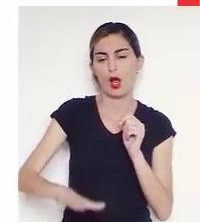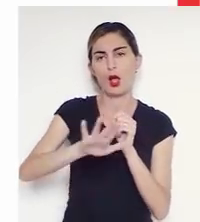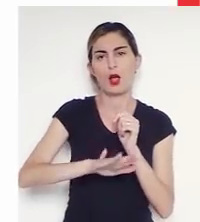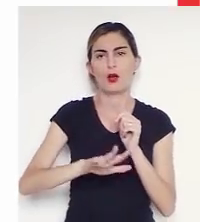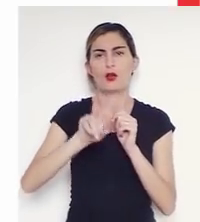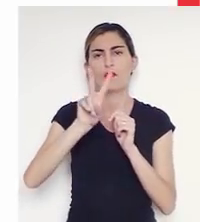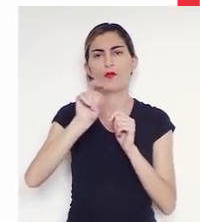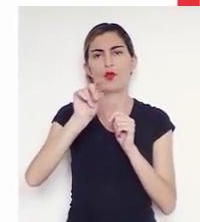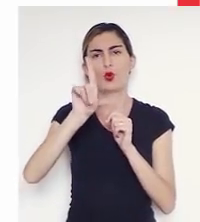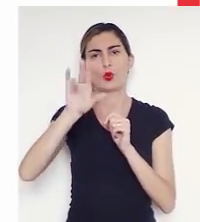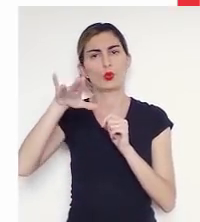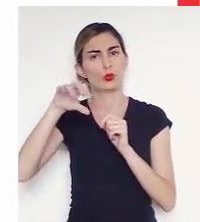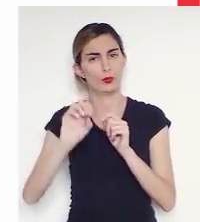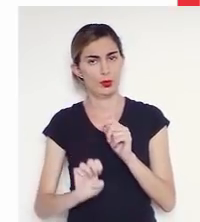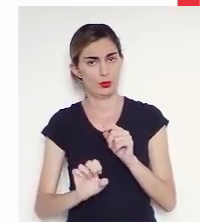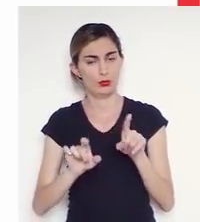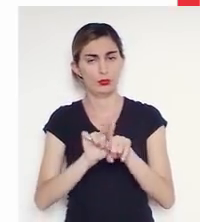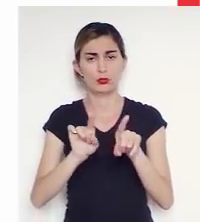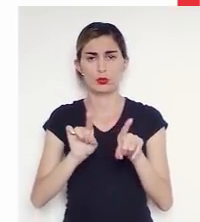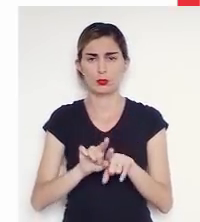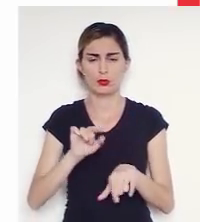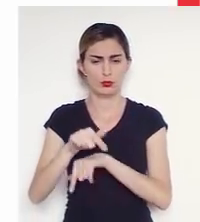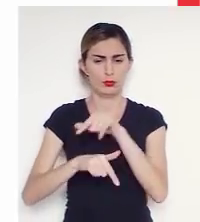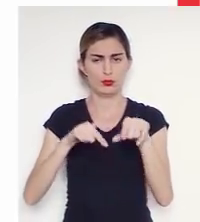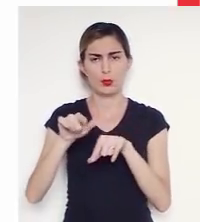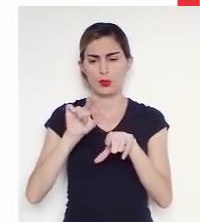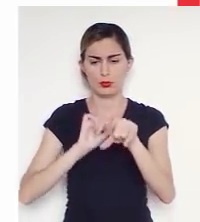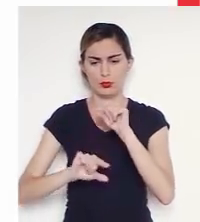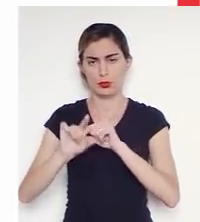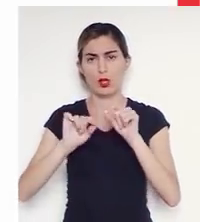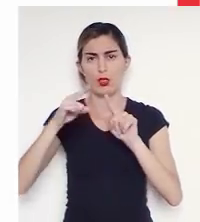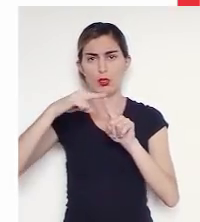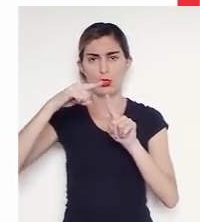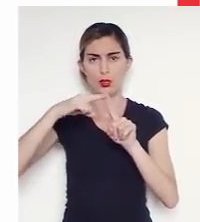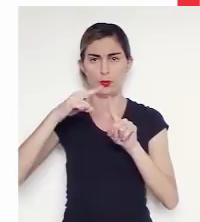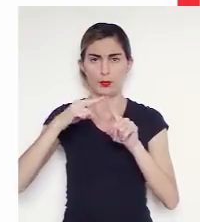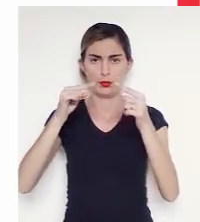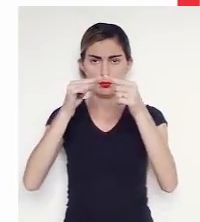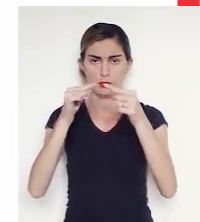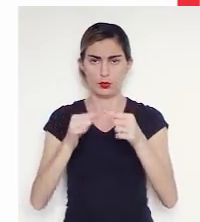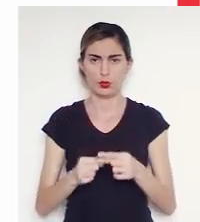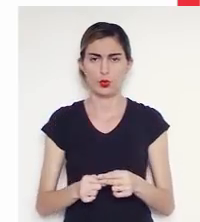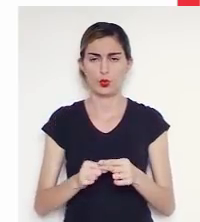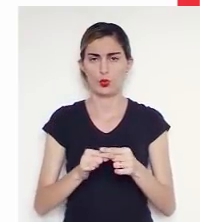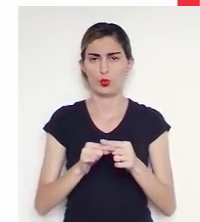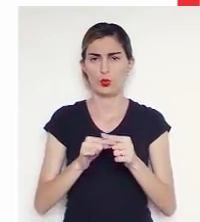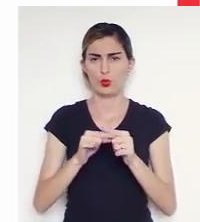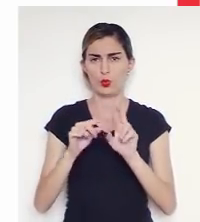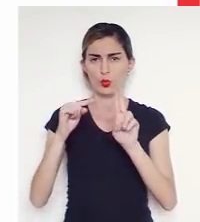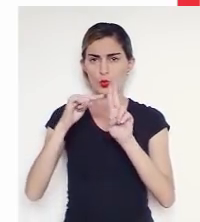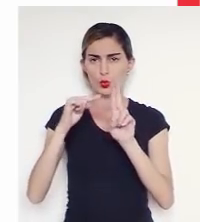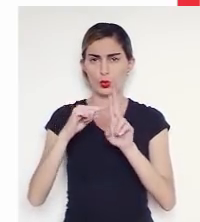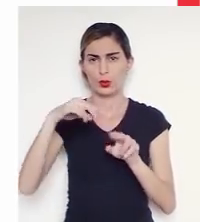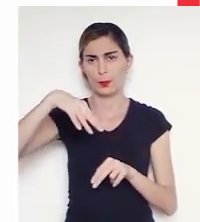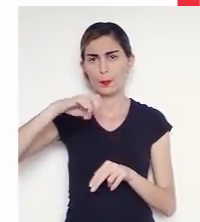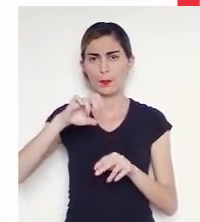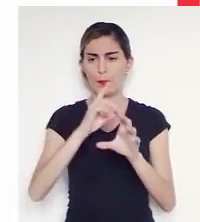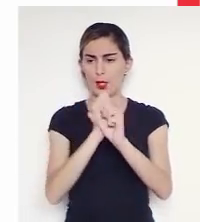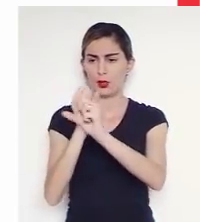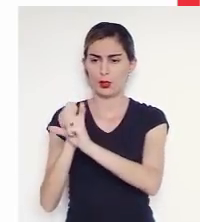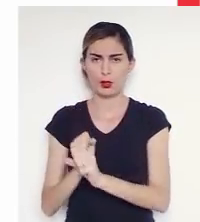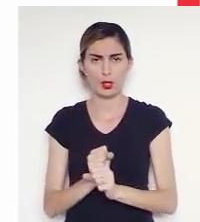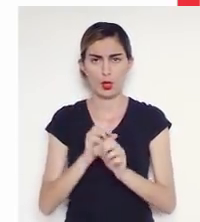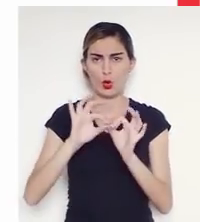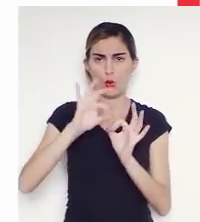volume. Além disso, iremos também trabalhar seleção do tipo adequado de unidade de medida,